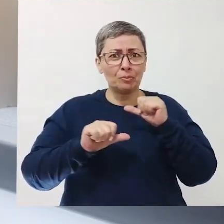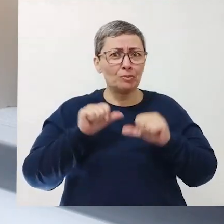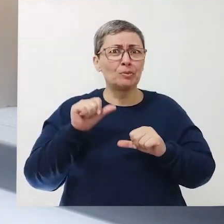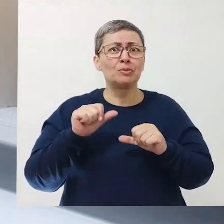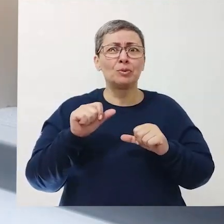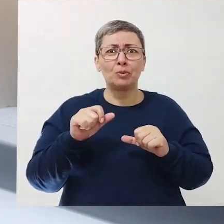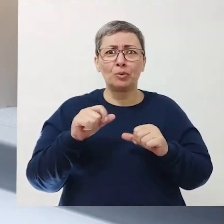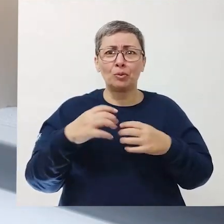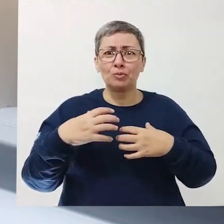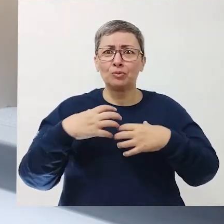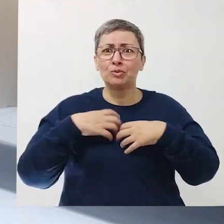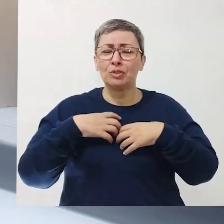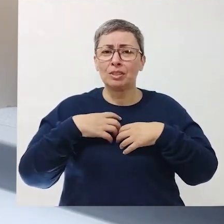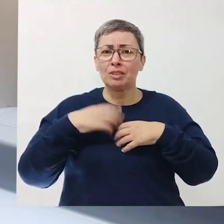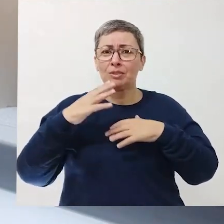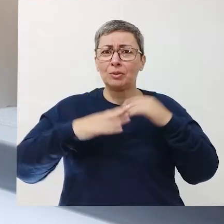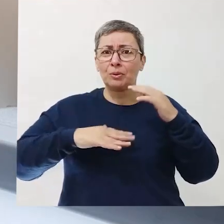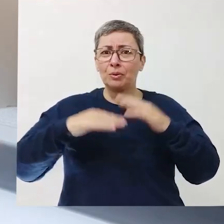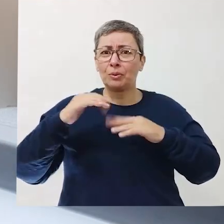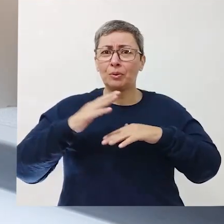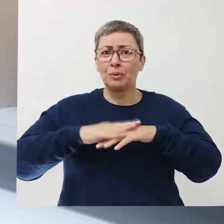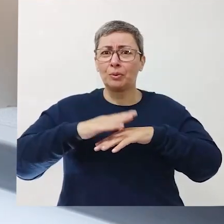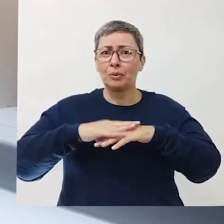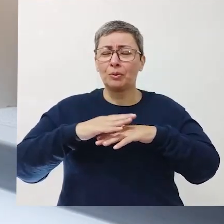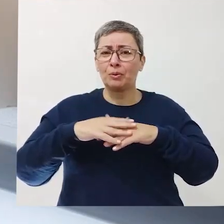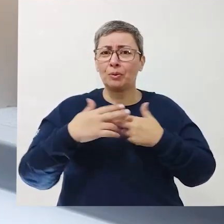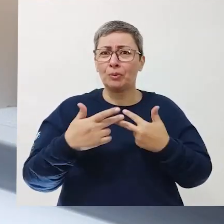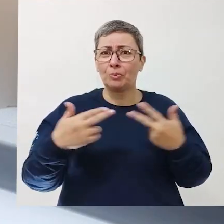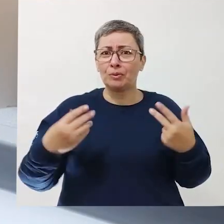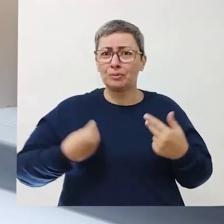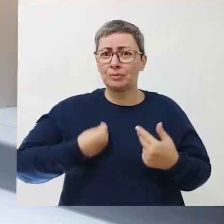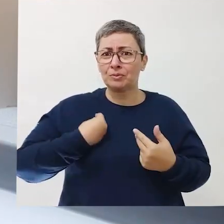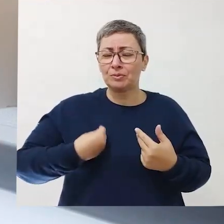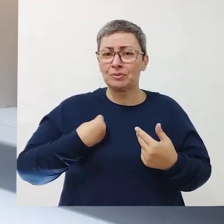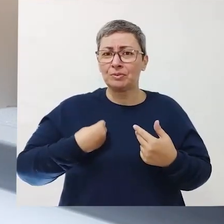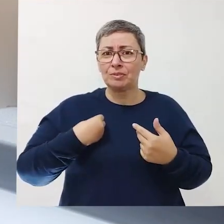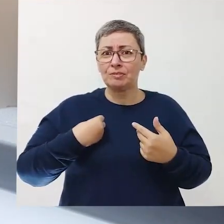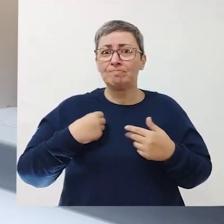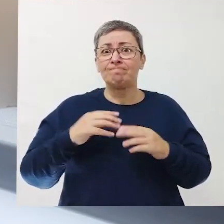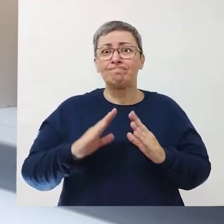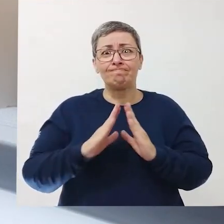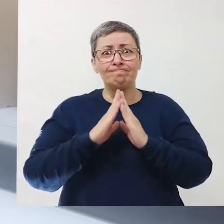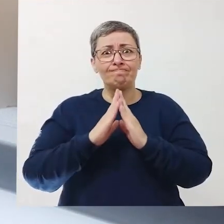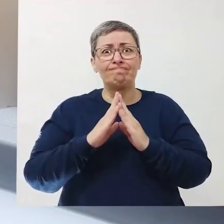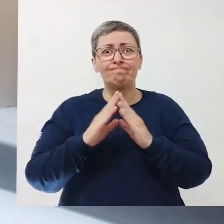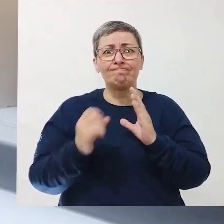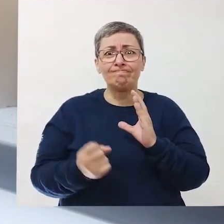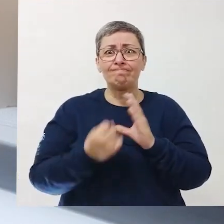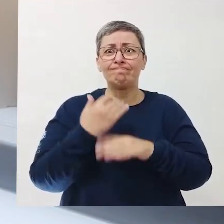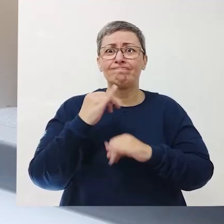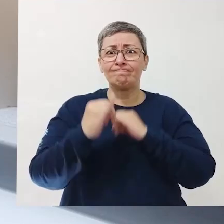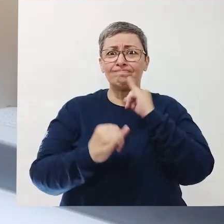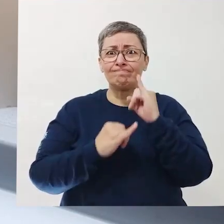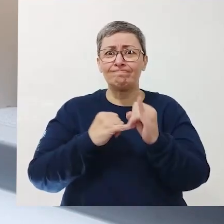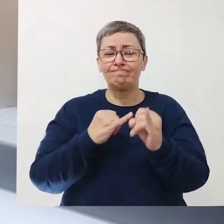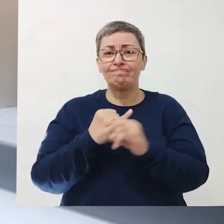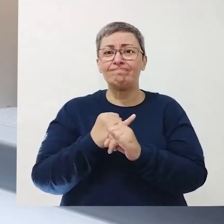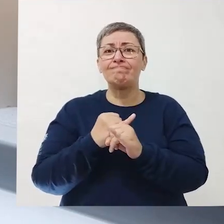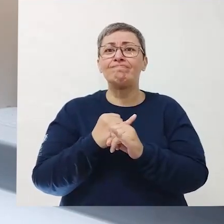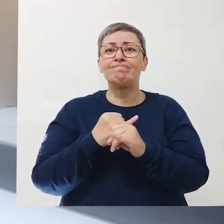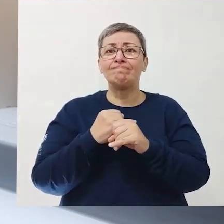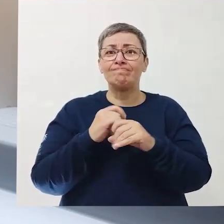parou para analisar o quanto os dias ficaram mais curtos? E às vezes, ou talvez mais corridos,